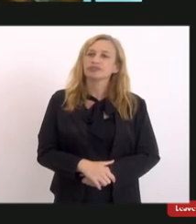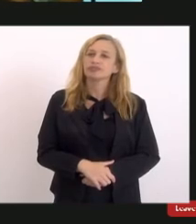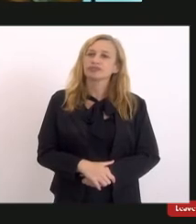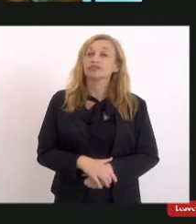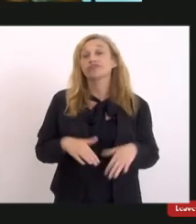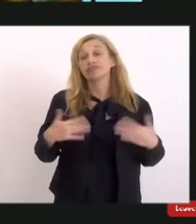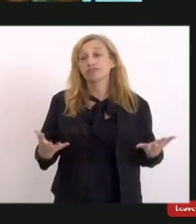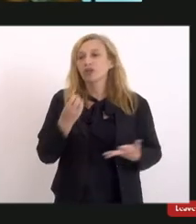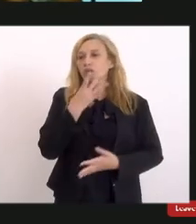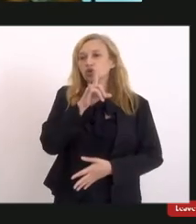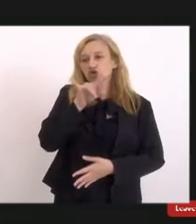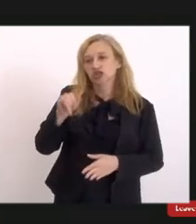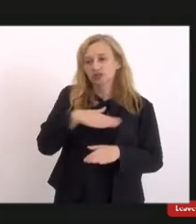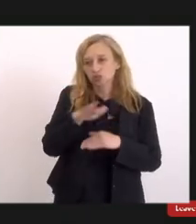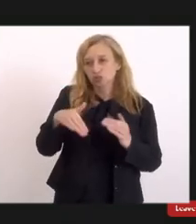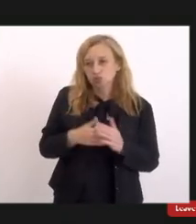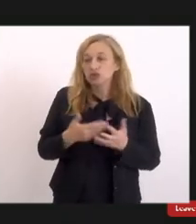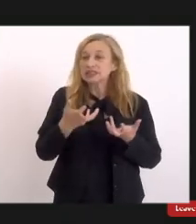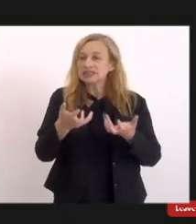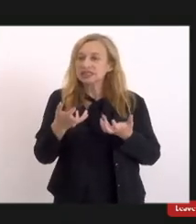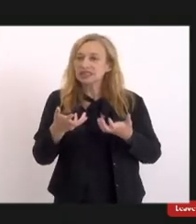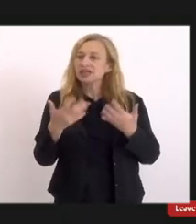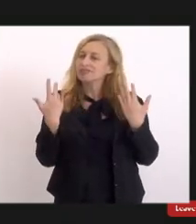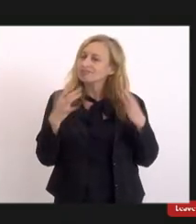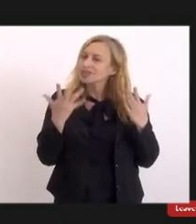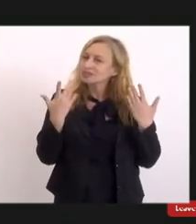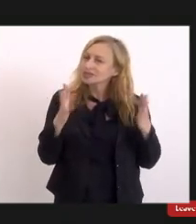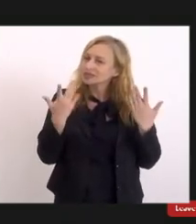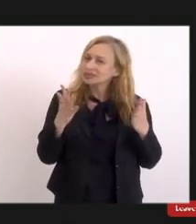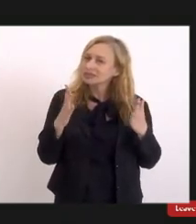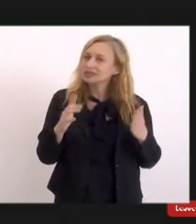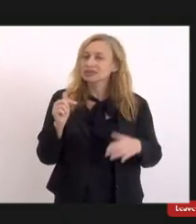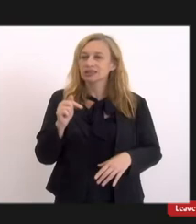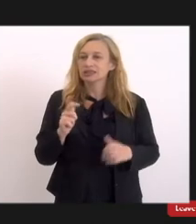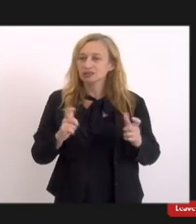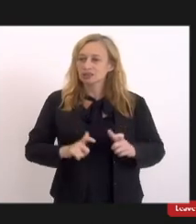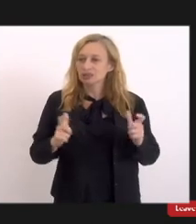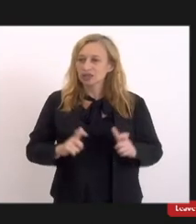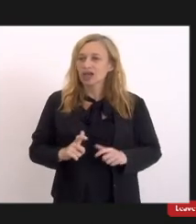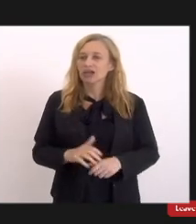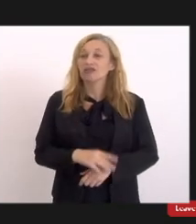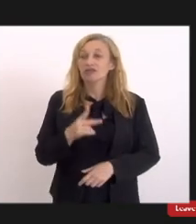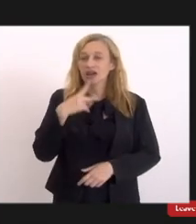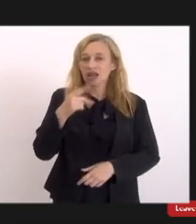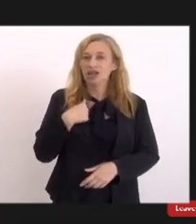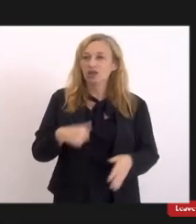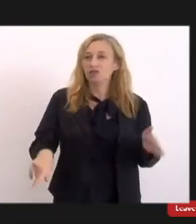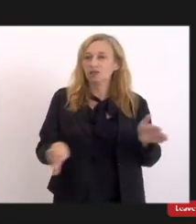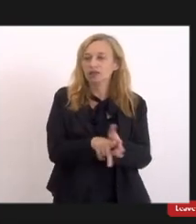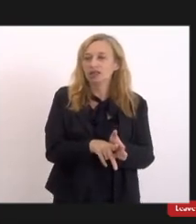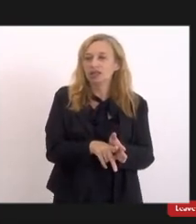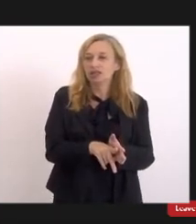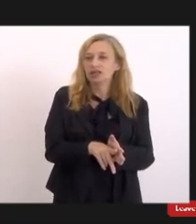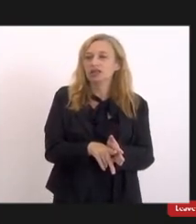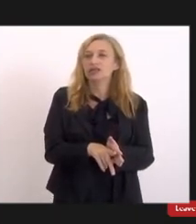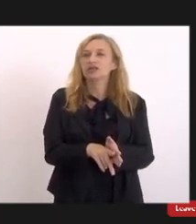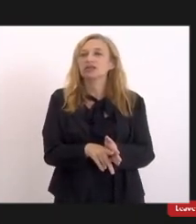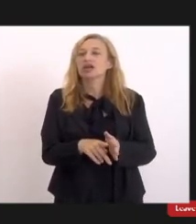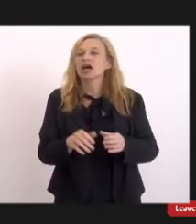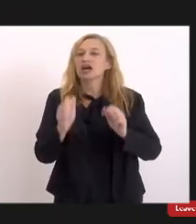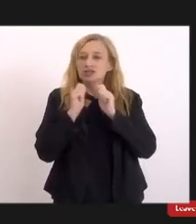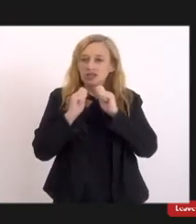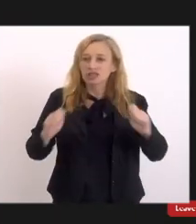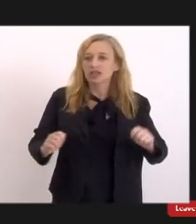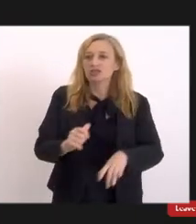Então, bom dia a todos. Queria saudar aqui o espaço, dizer que eu faço parte da AERJ, Associação dos